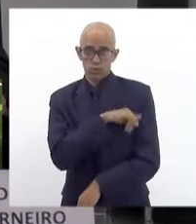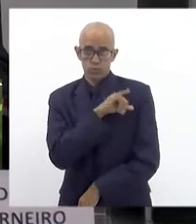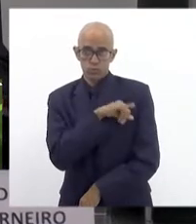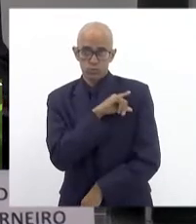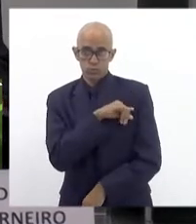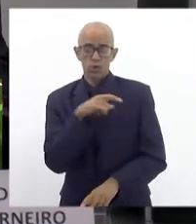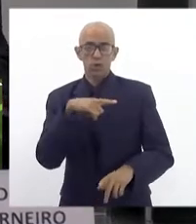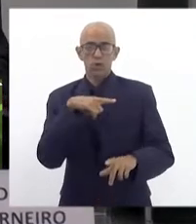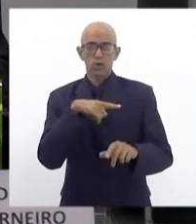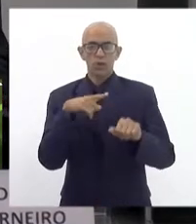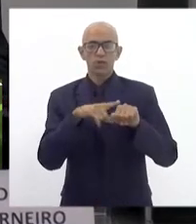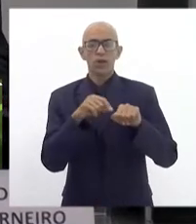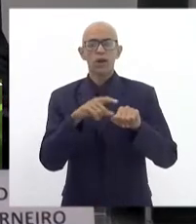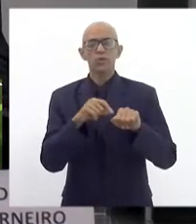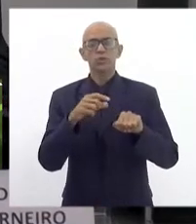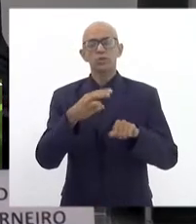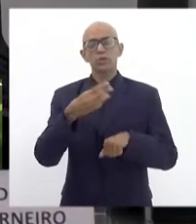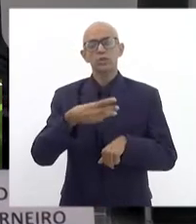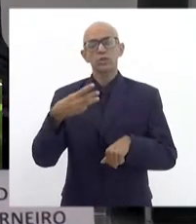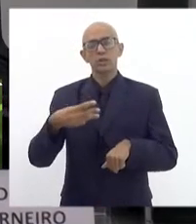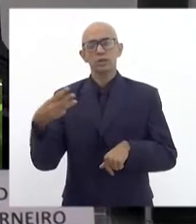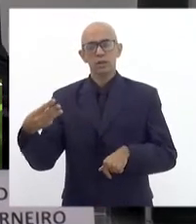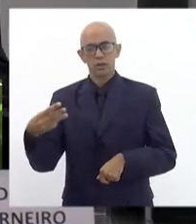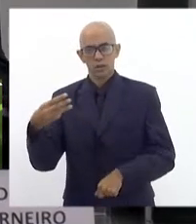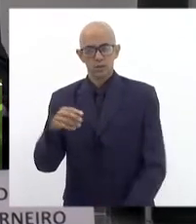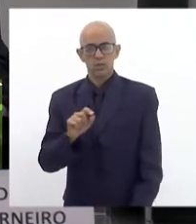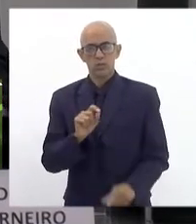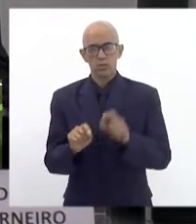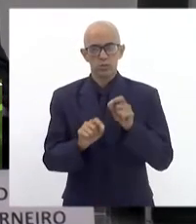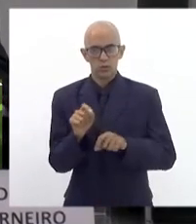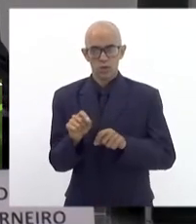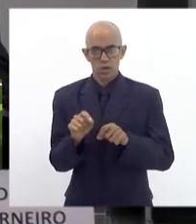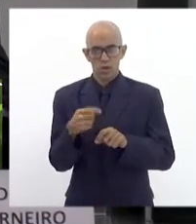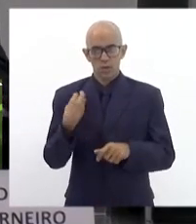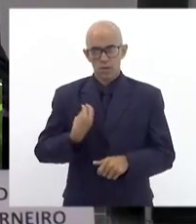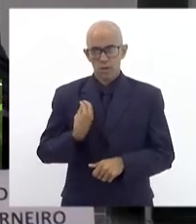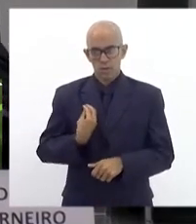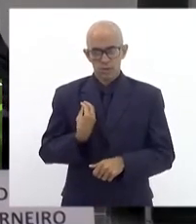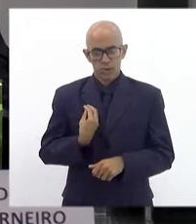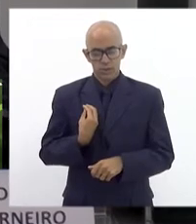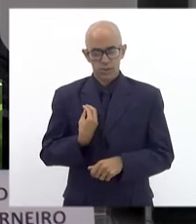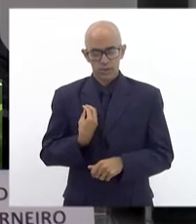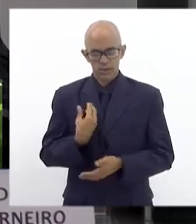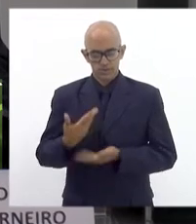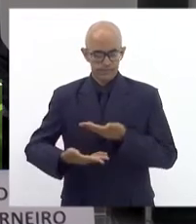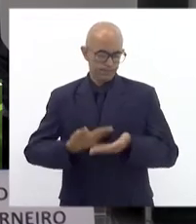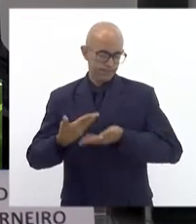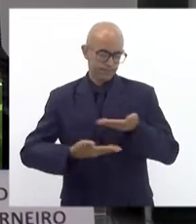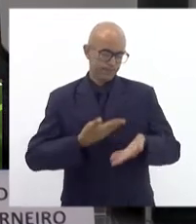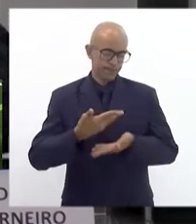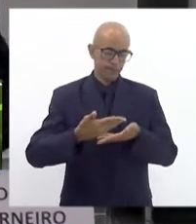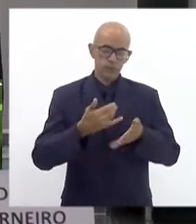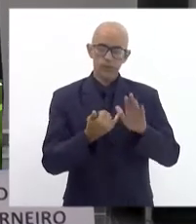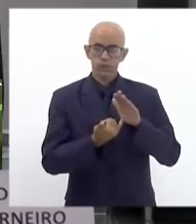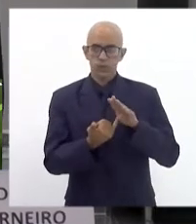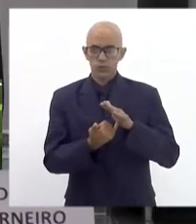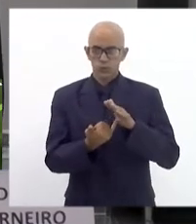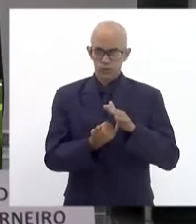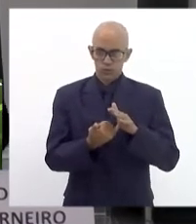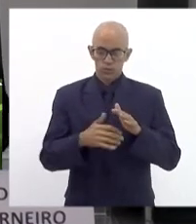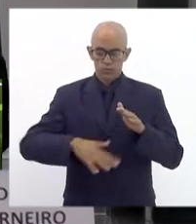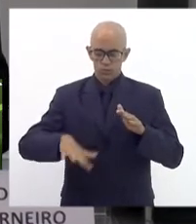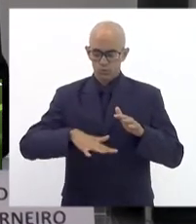artigo 333, um processo participativo envolvendo as instituições do campo científico do